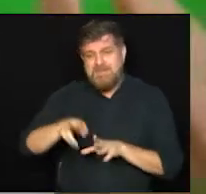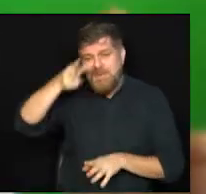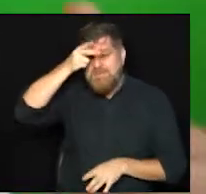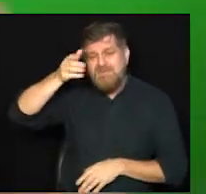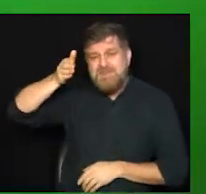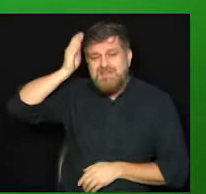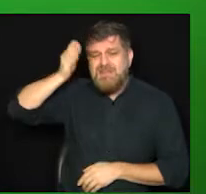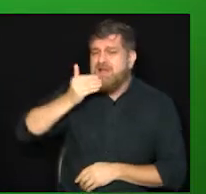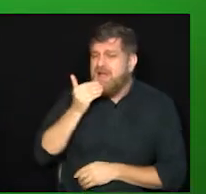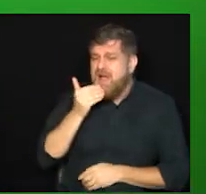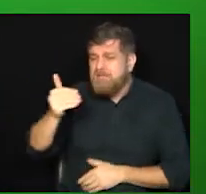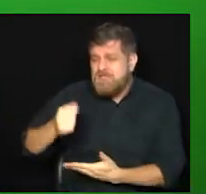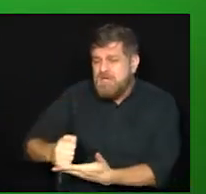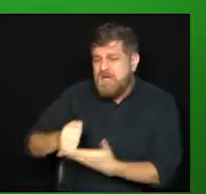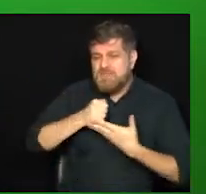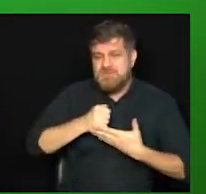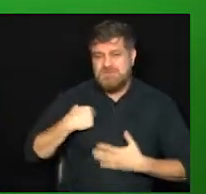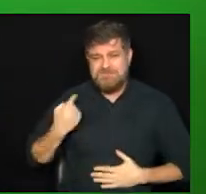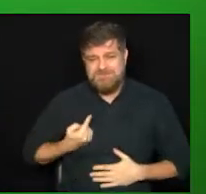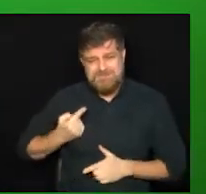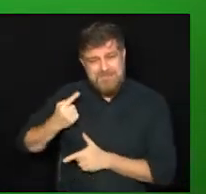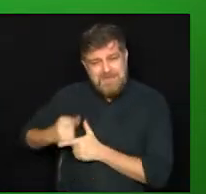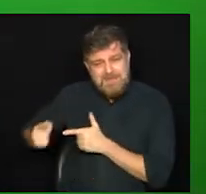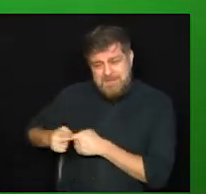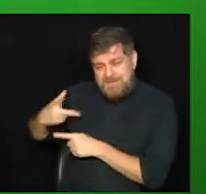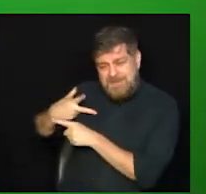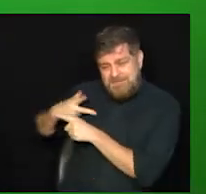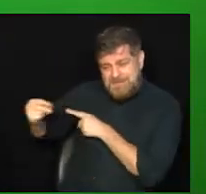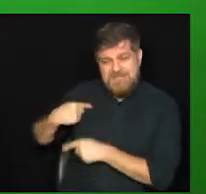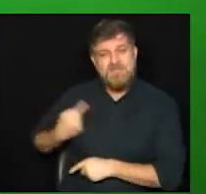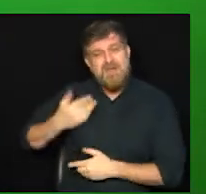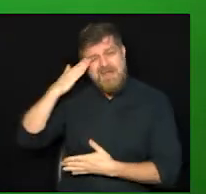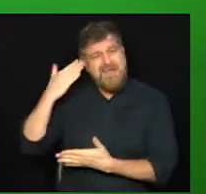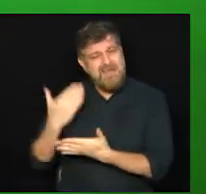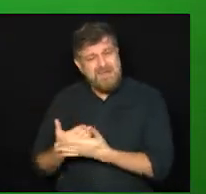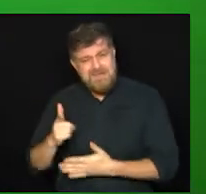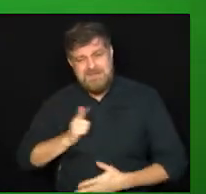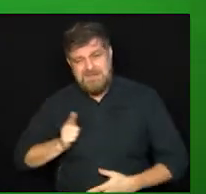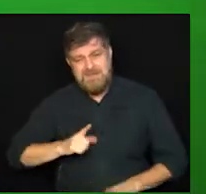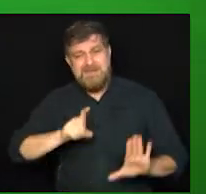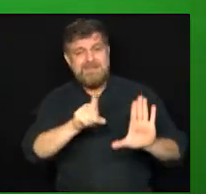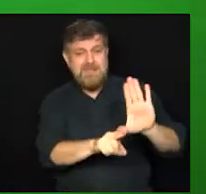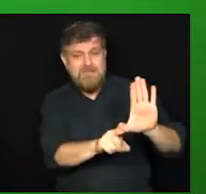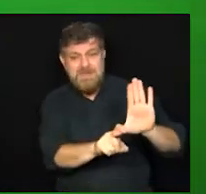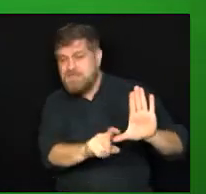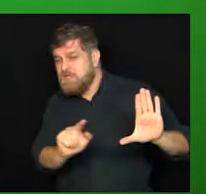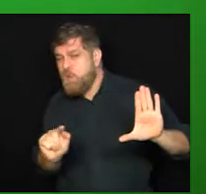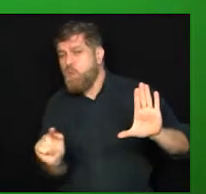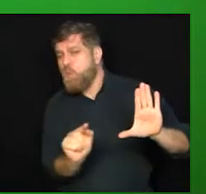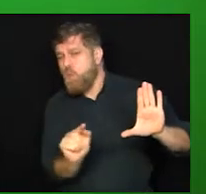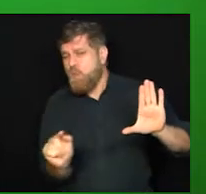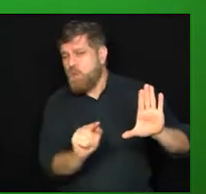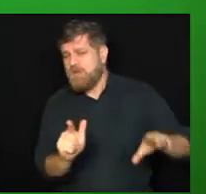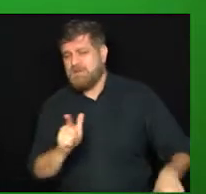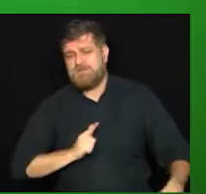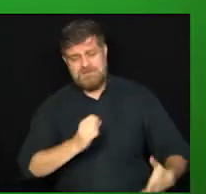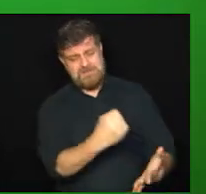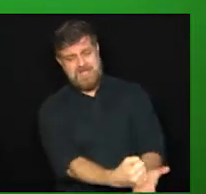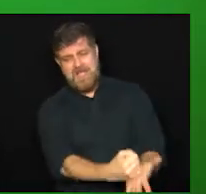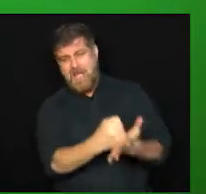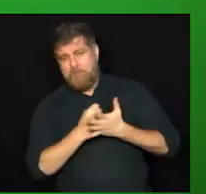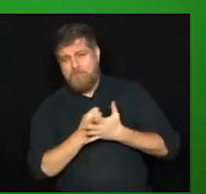ao Legislativo. A superação dessa situação, nós acreditamos que depende fortemente de apoio,